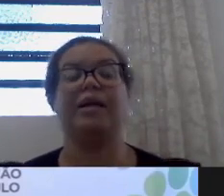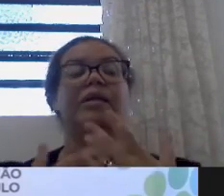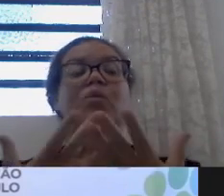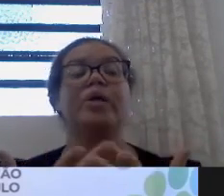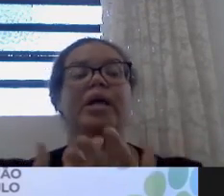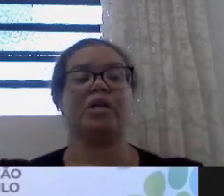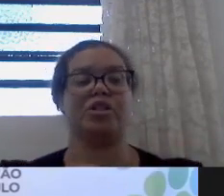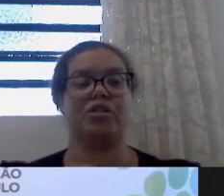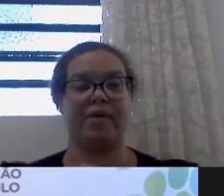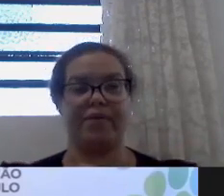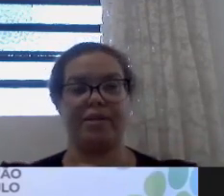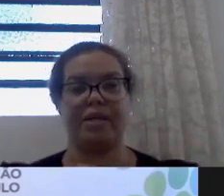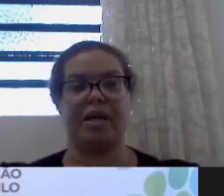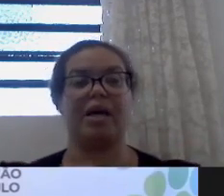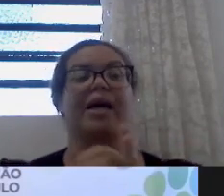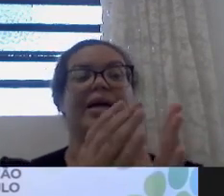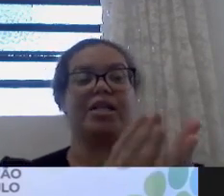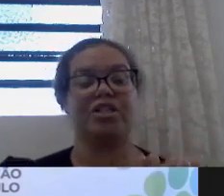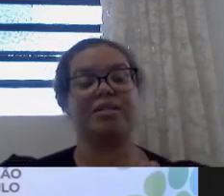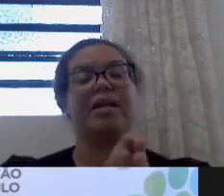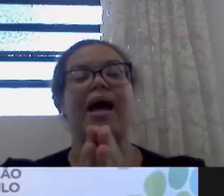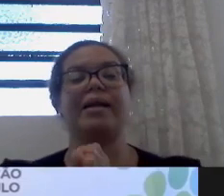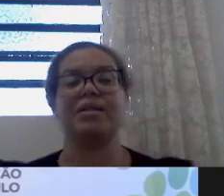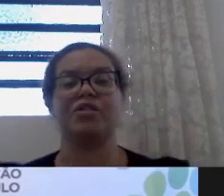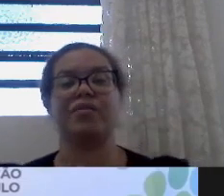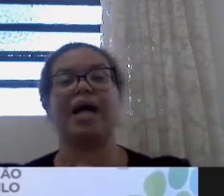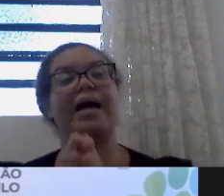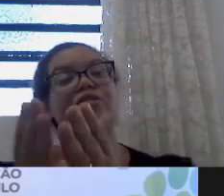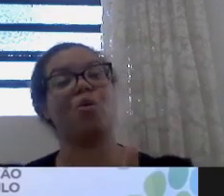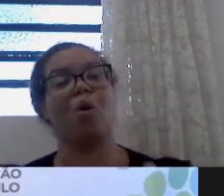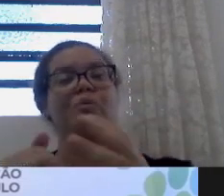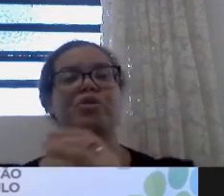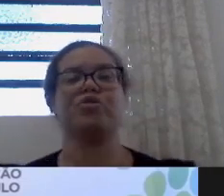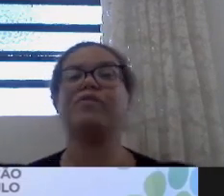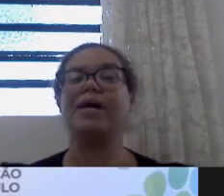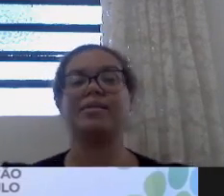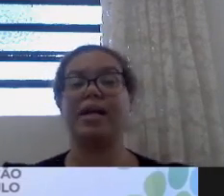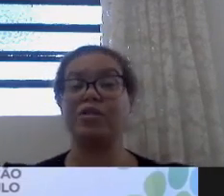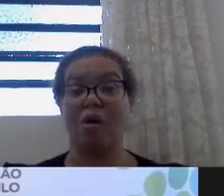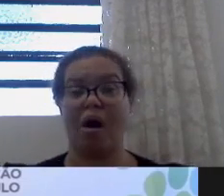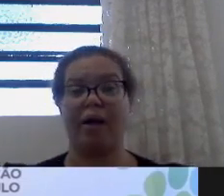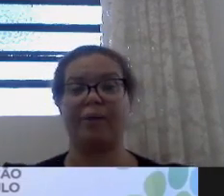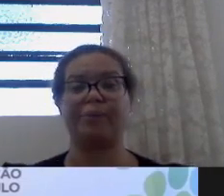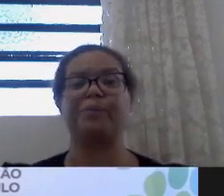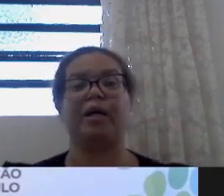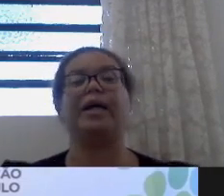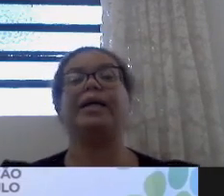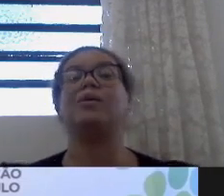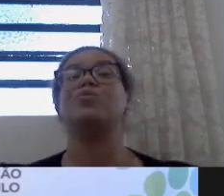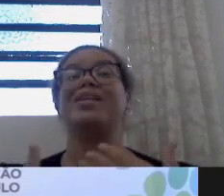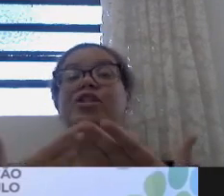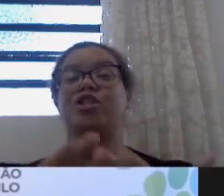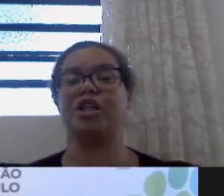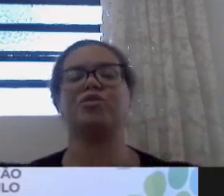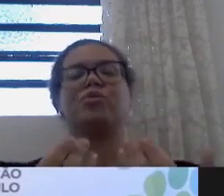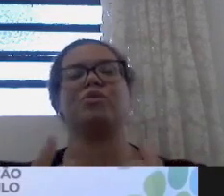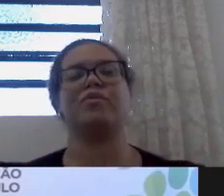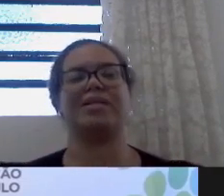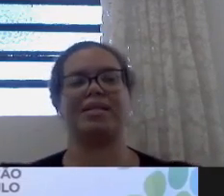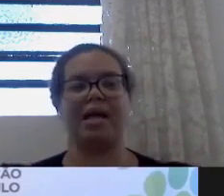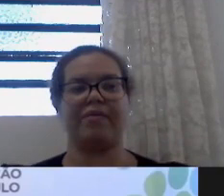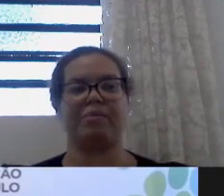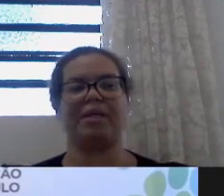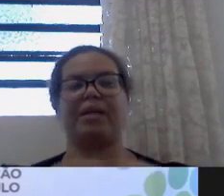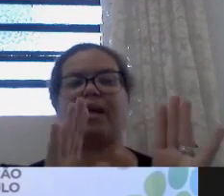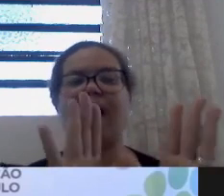parecidas. Então, o que a gente vai fazer? Registrar as atividades como se eu estivesse na escola. Então, os registros